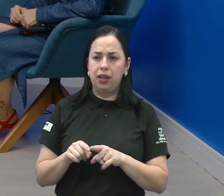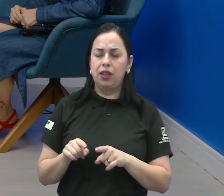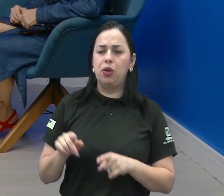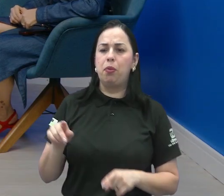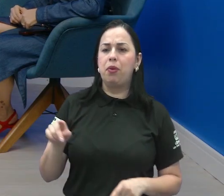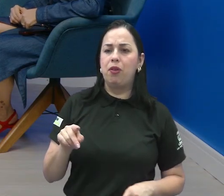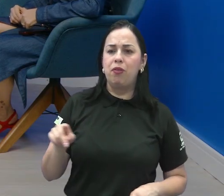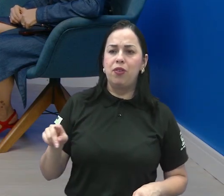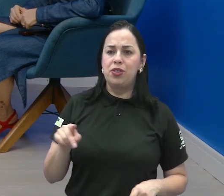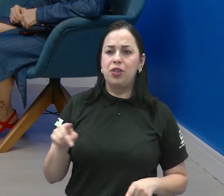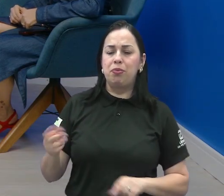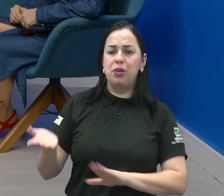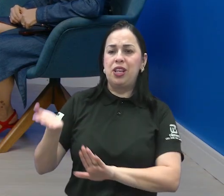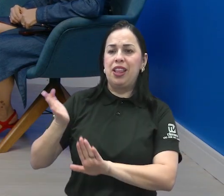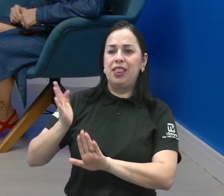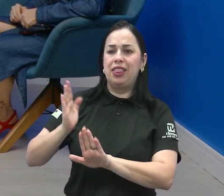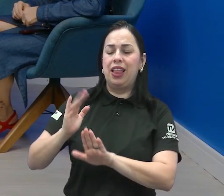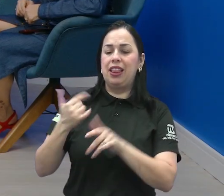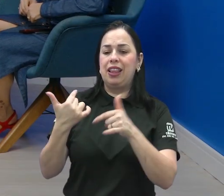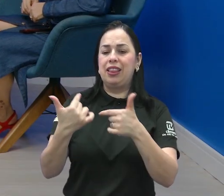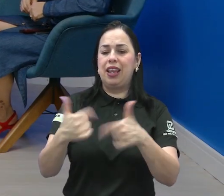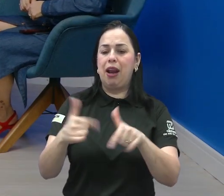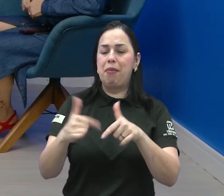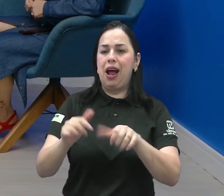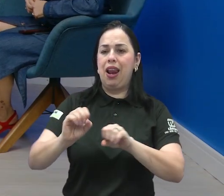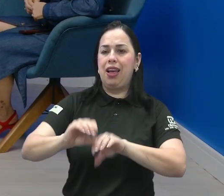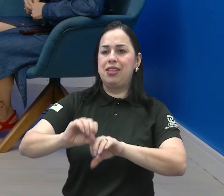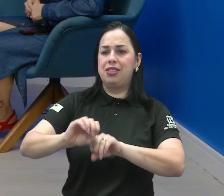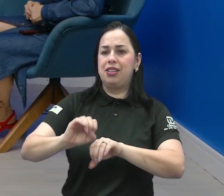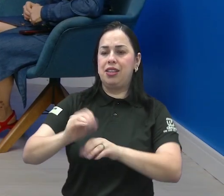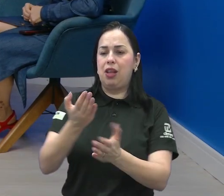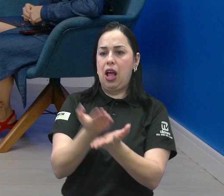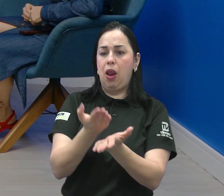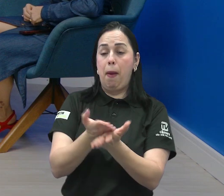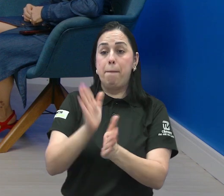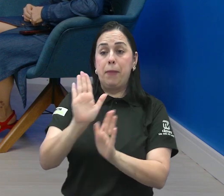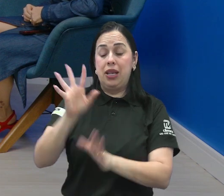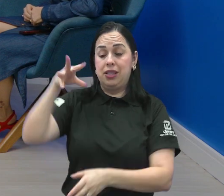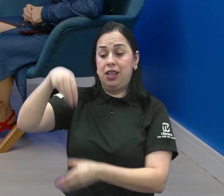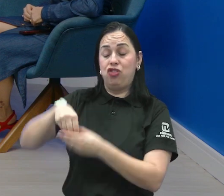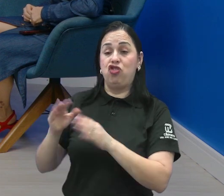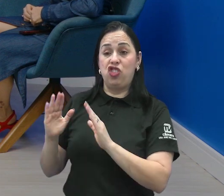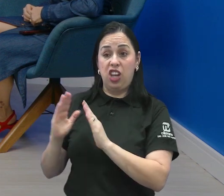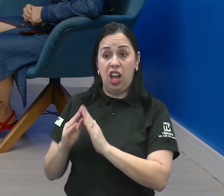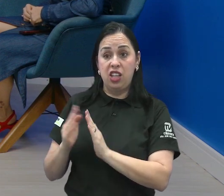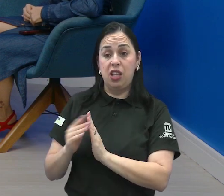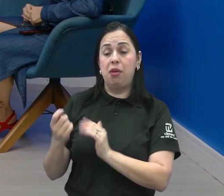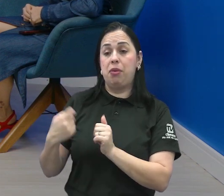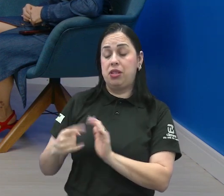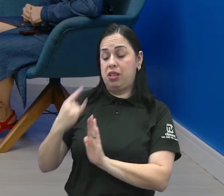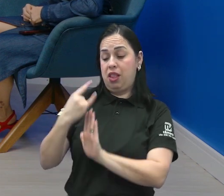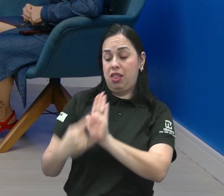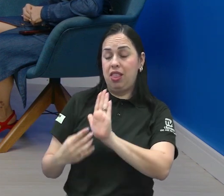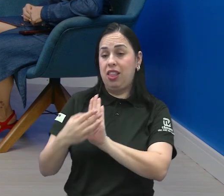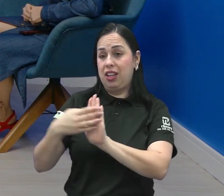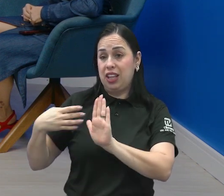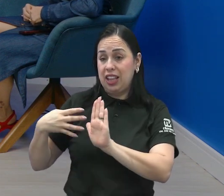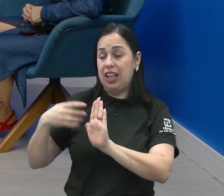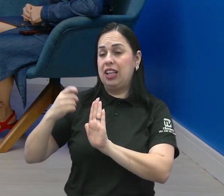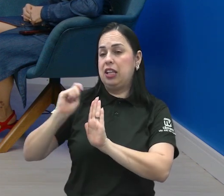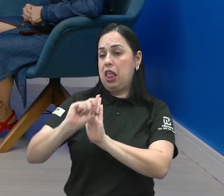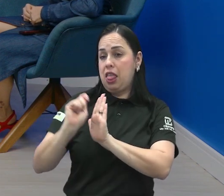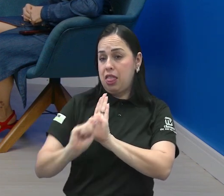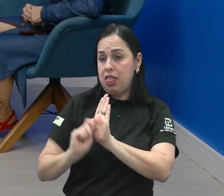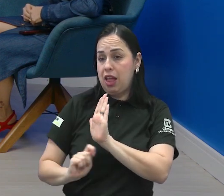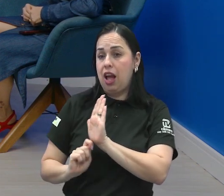invisível do professor, né? Muitas vezes não é somente dar aula, ele chega em casa, precisa preencher notas, corrigir Sim. provas, que